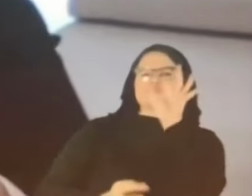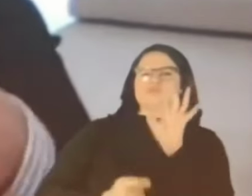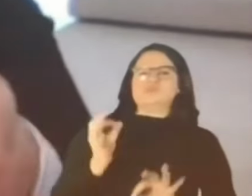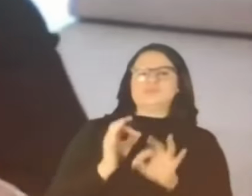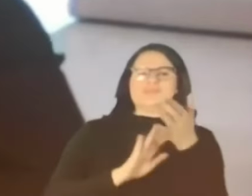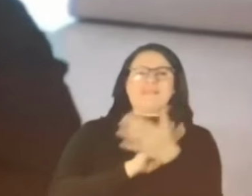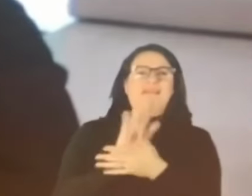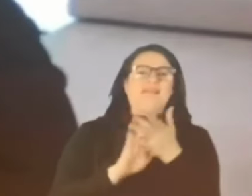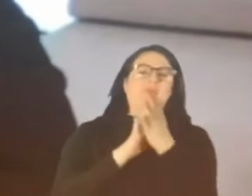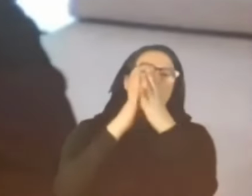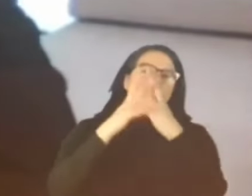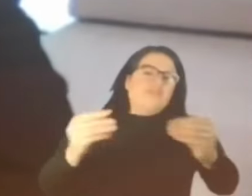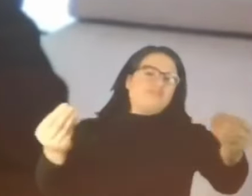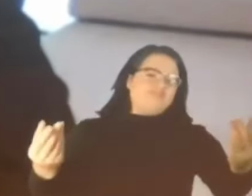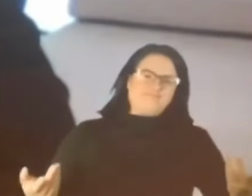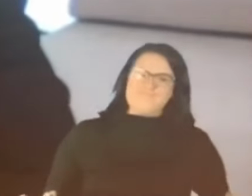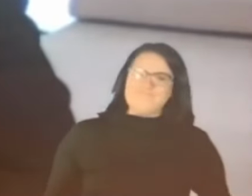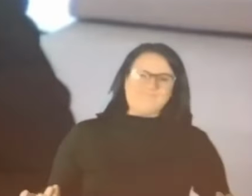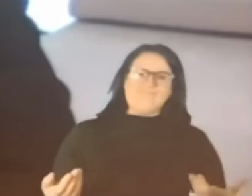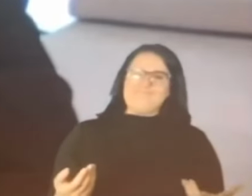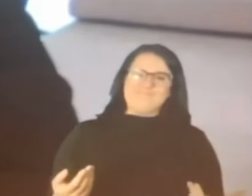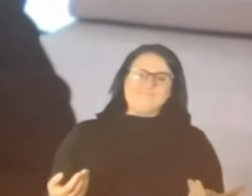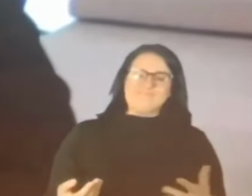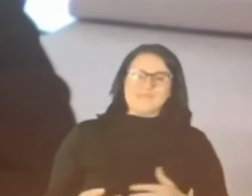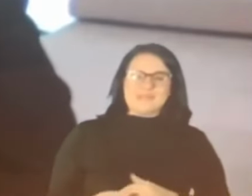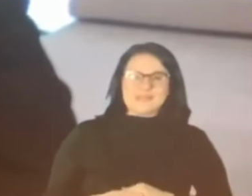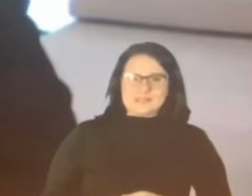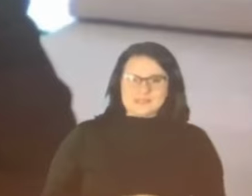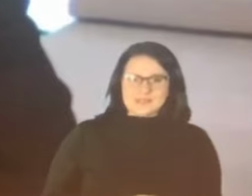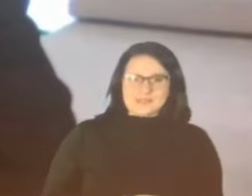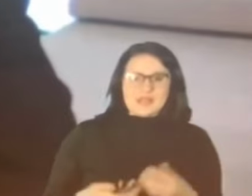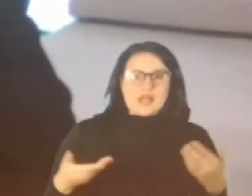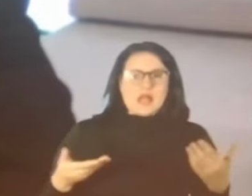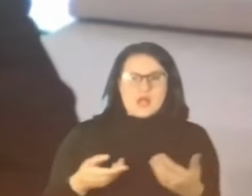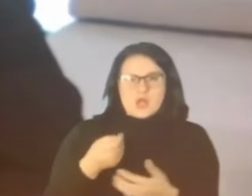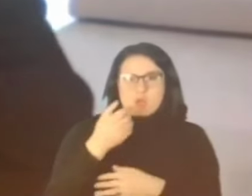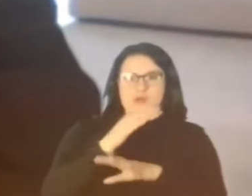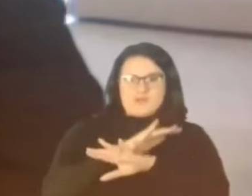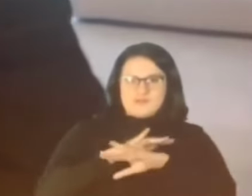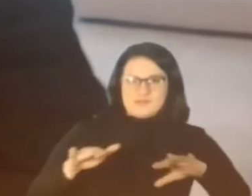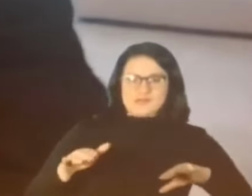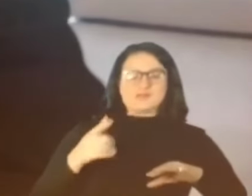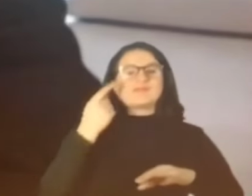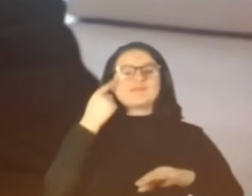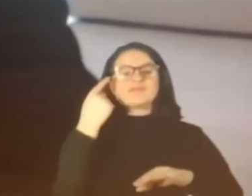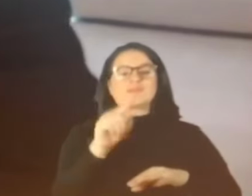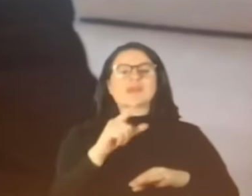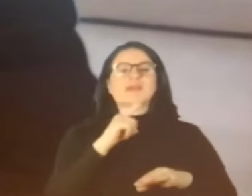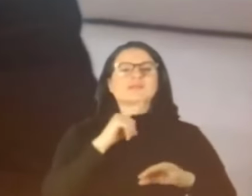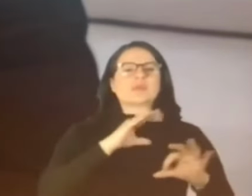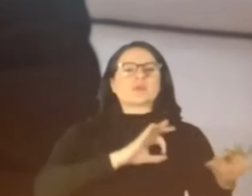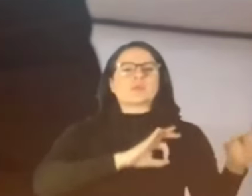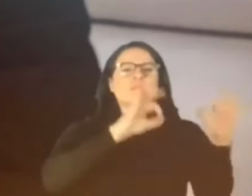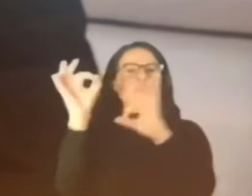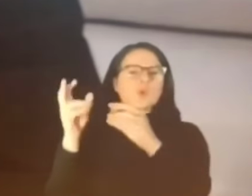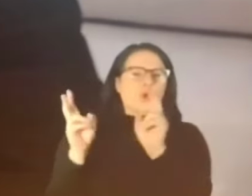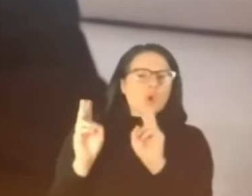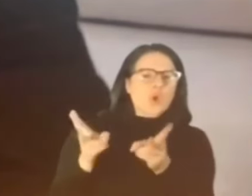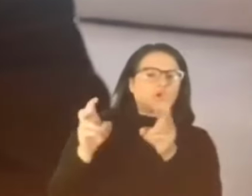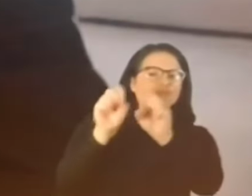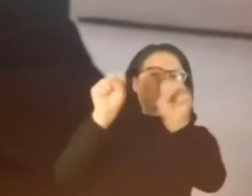e digam algo. Terminando. A ausência de atenção à coerência e integridade do sistema, como diz de